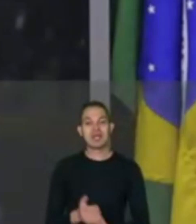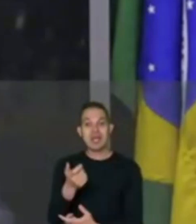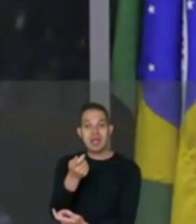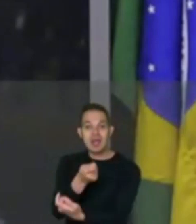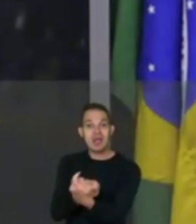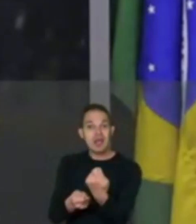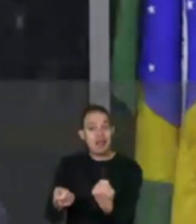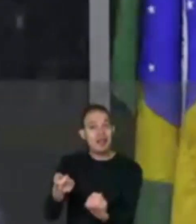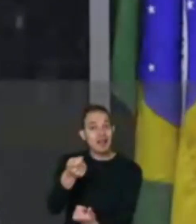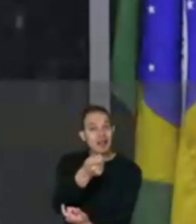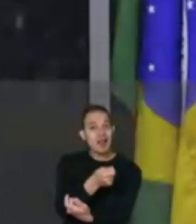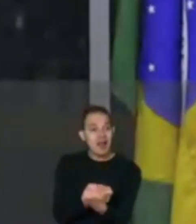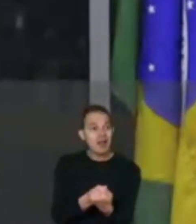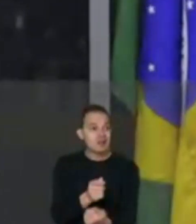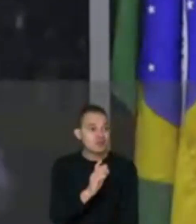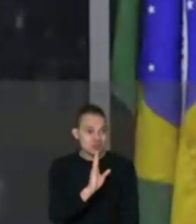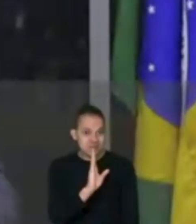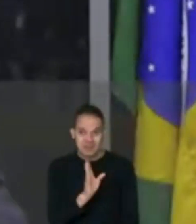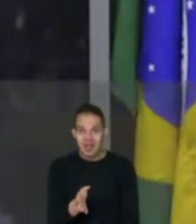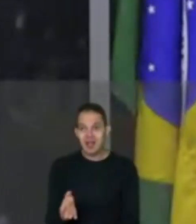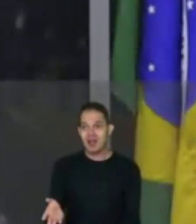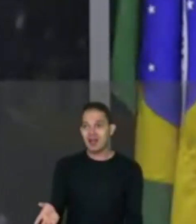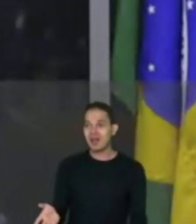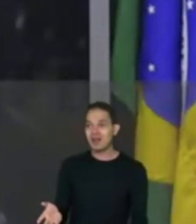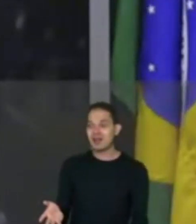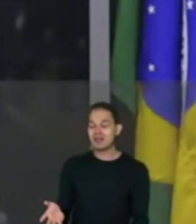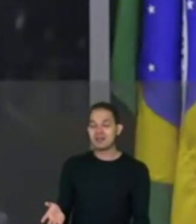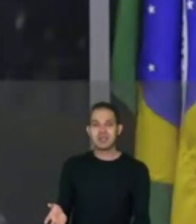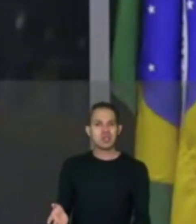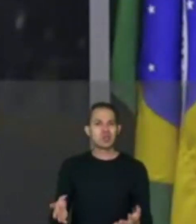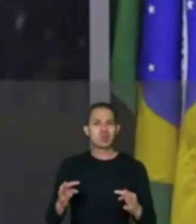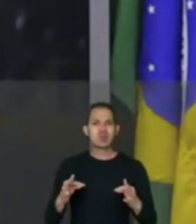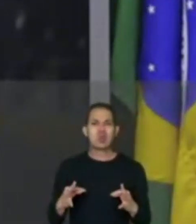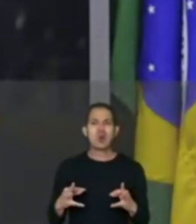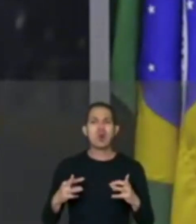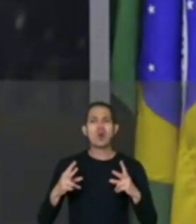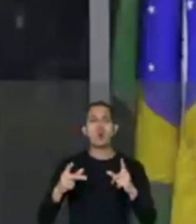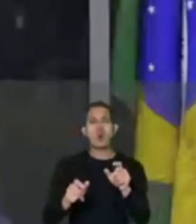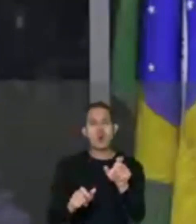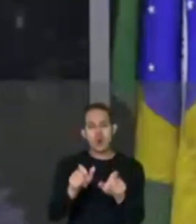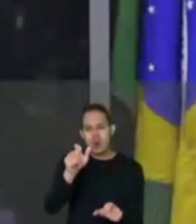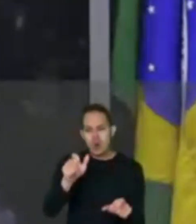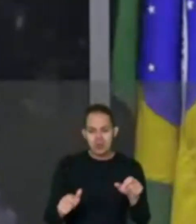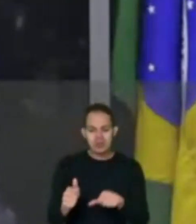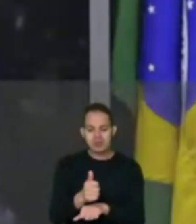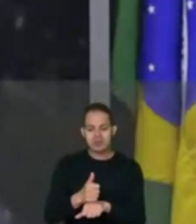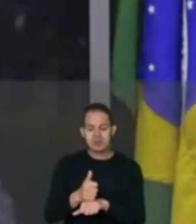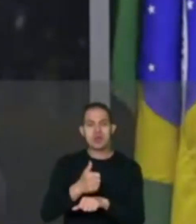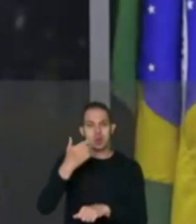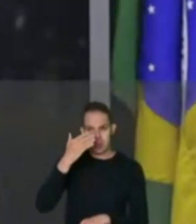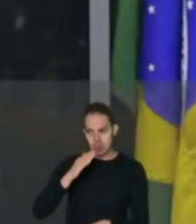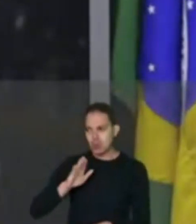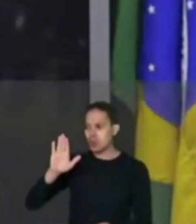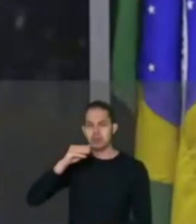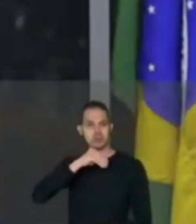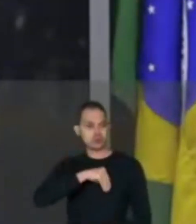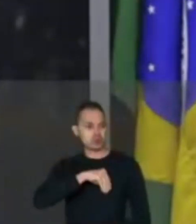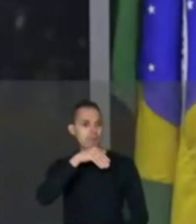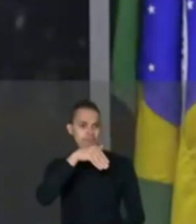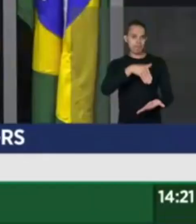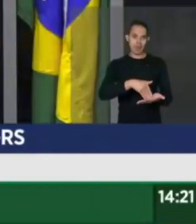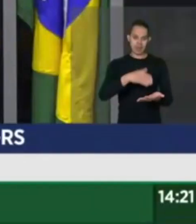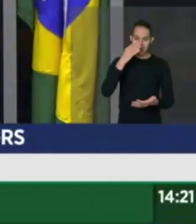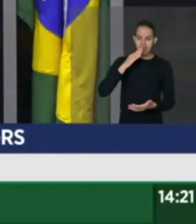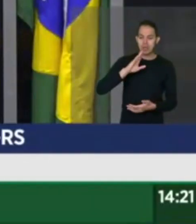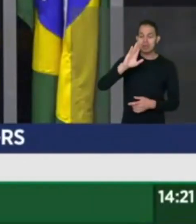Enganados! Como, aliás, têm sido enganados todos aqueles profissionais que recebem a promessa de um piso, porque depois ou não